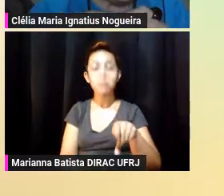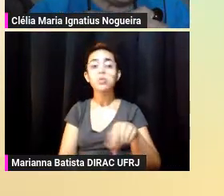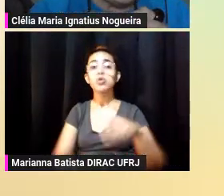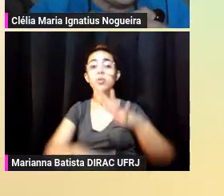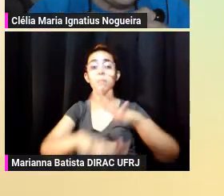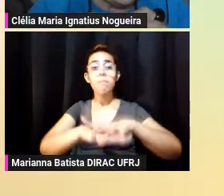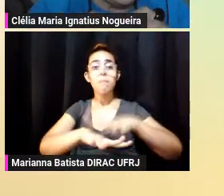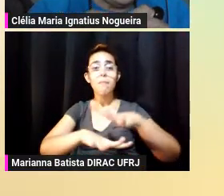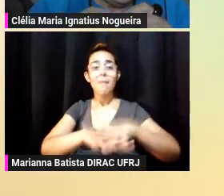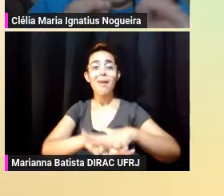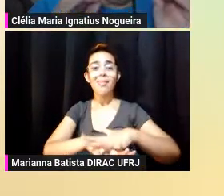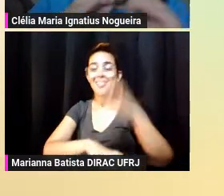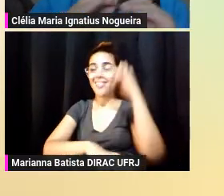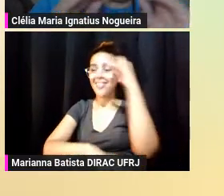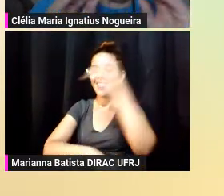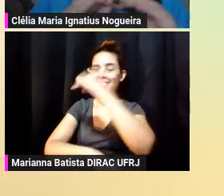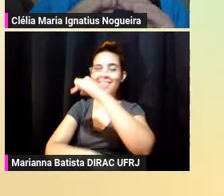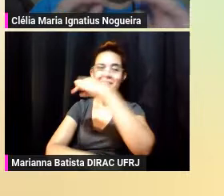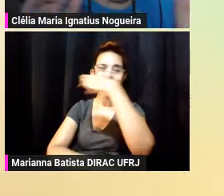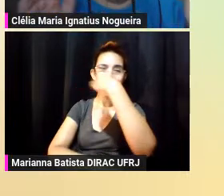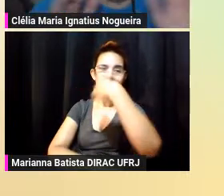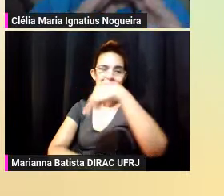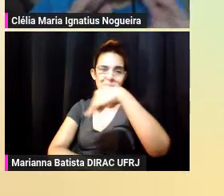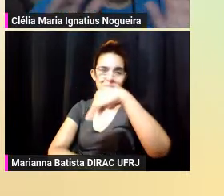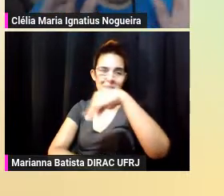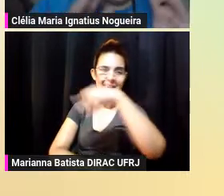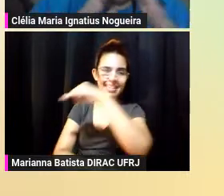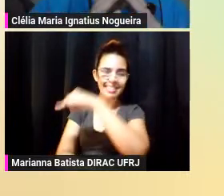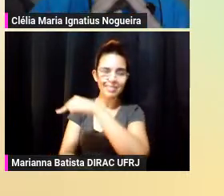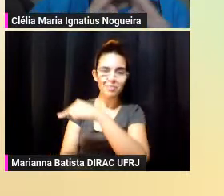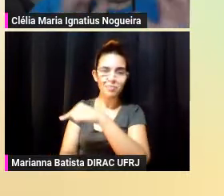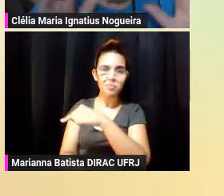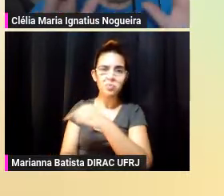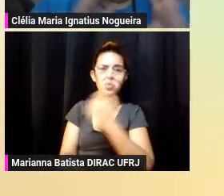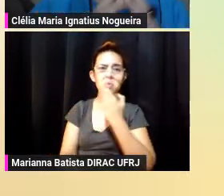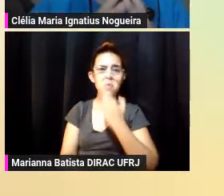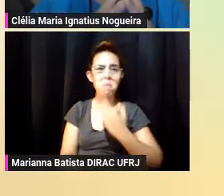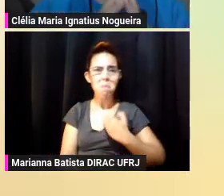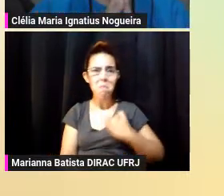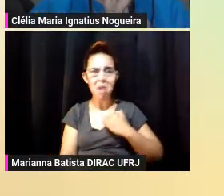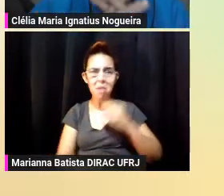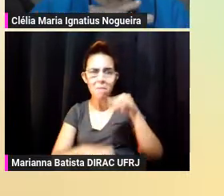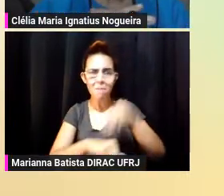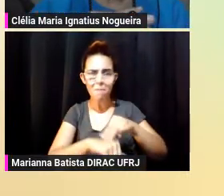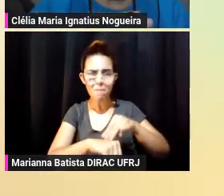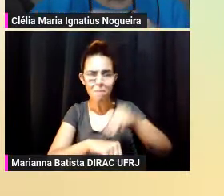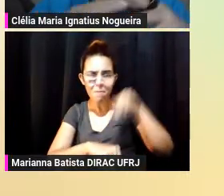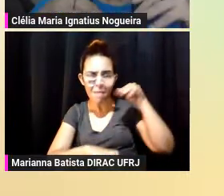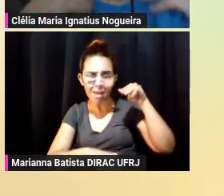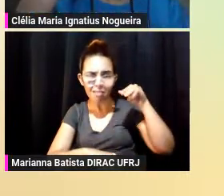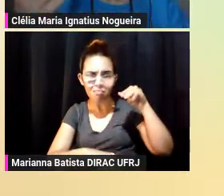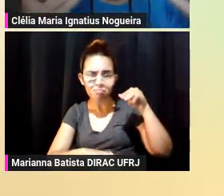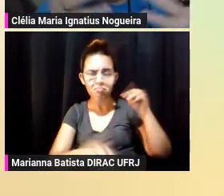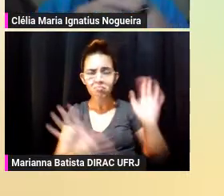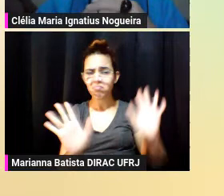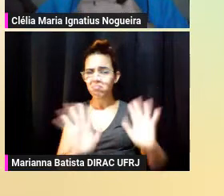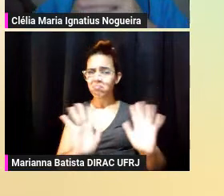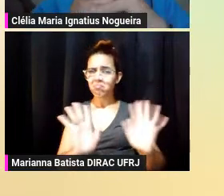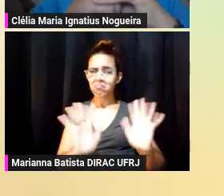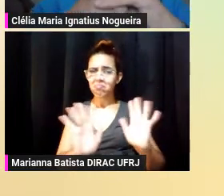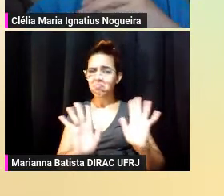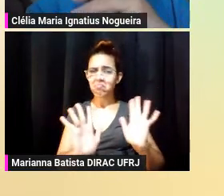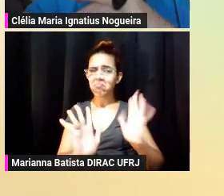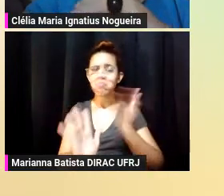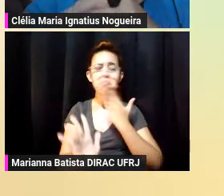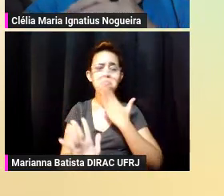Maringá. E não exigia mestrado, não exigia nada, exigia especialização e que, né,